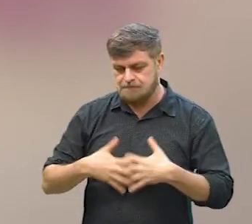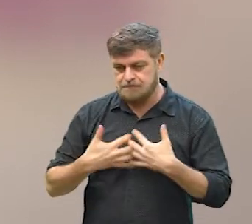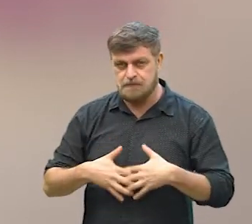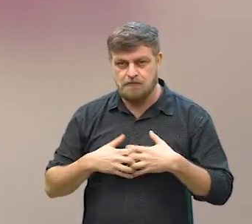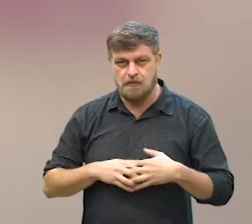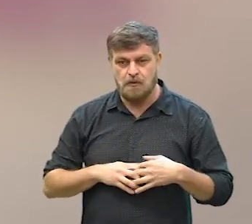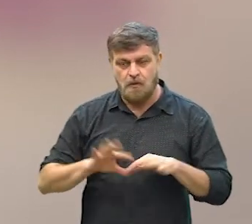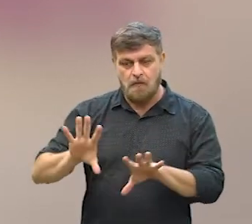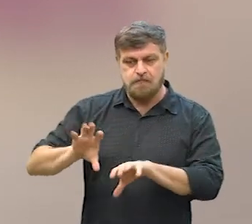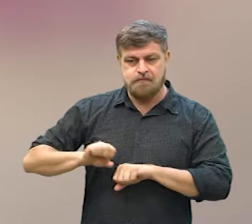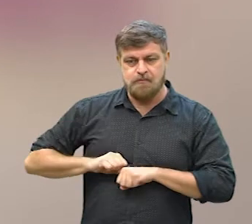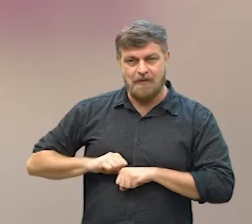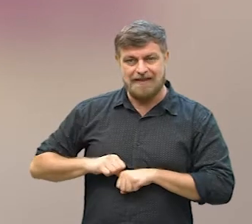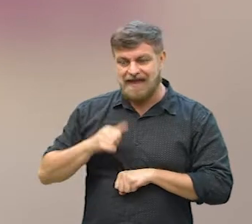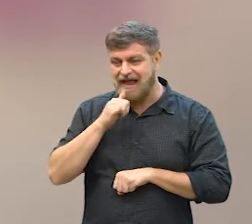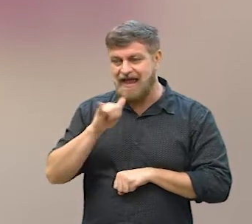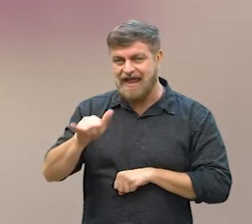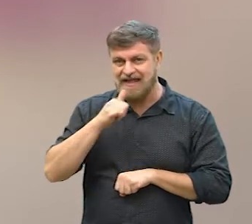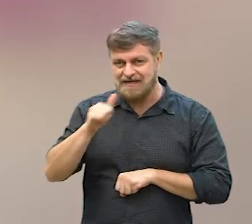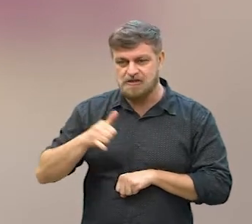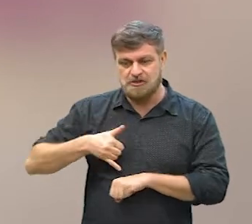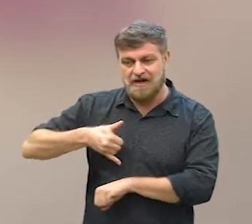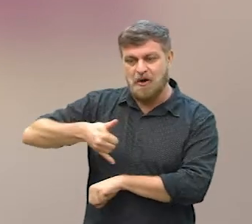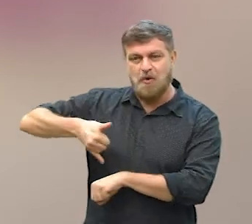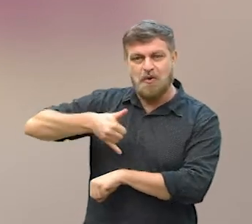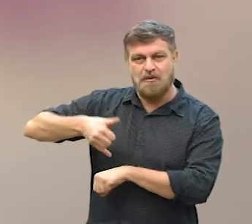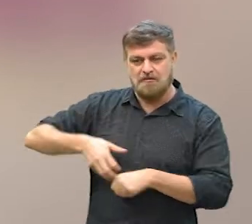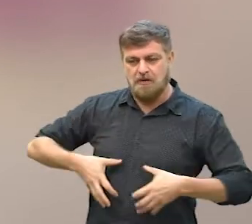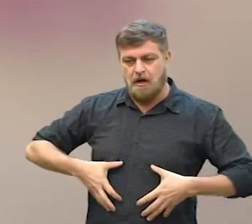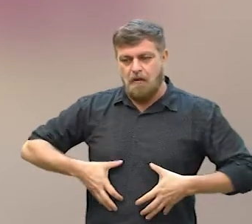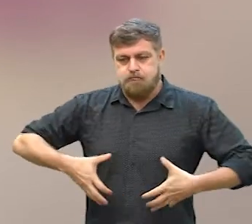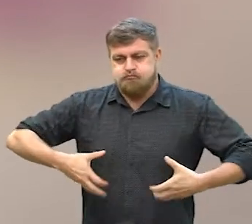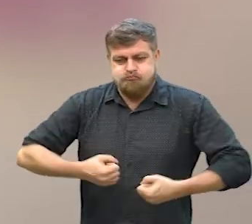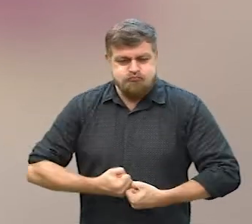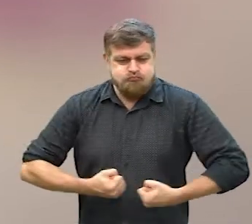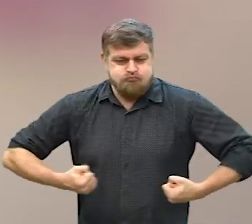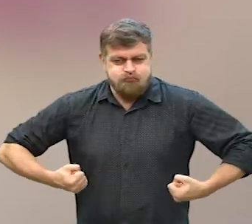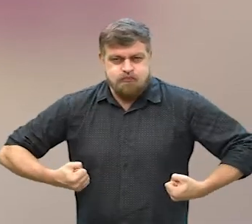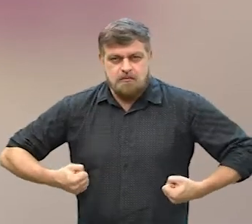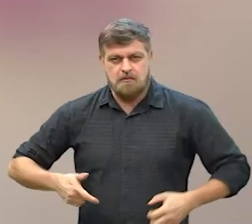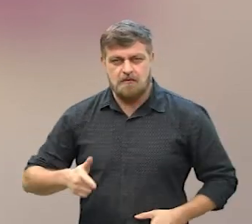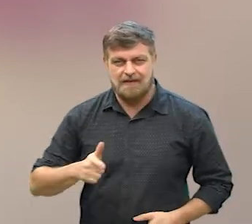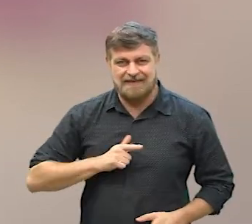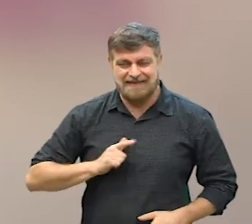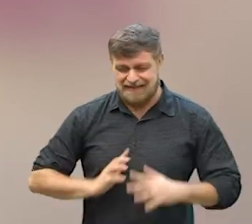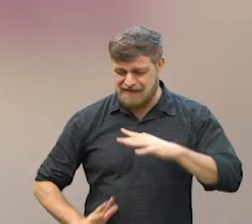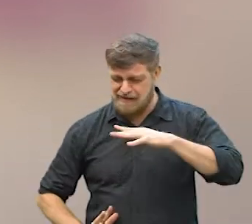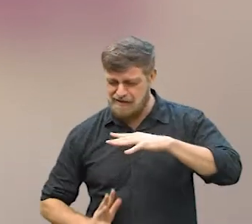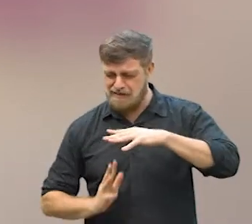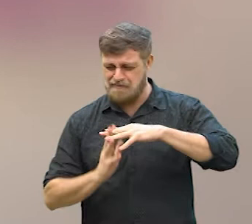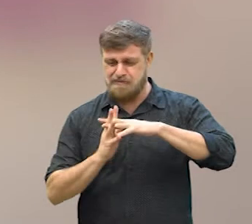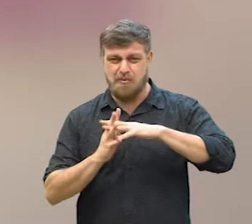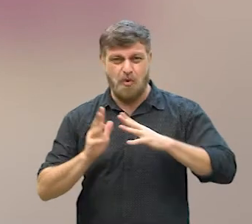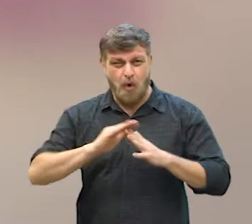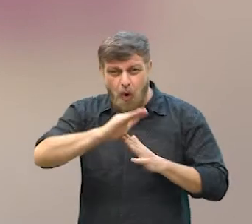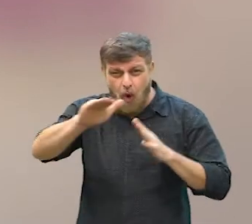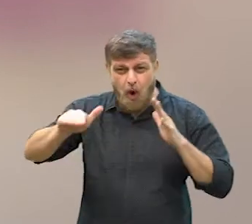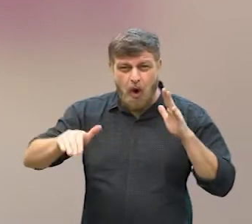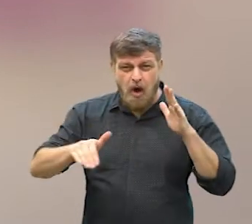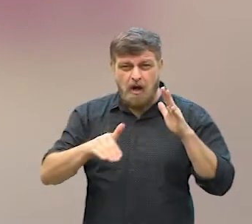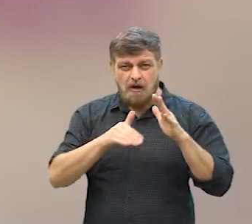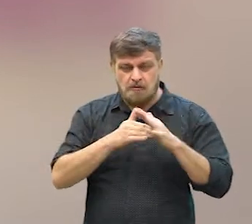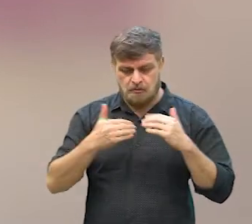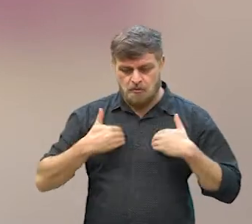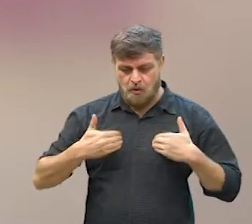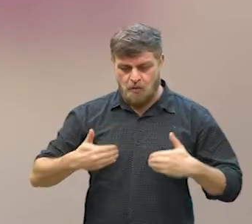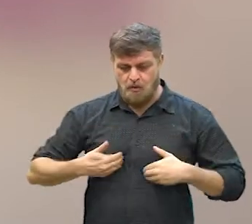ele precisa metabolizar ou guardar como energia ou como gordura, que é o que ele faz. Tudo em